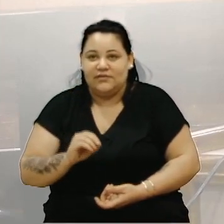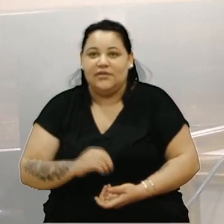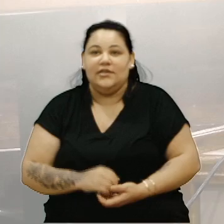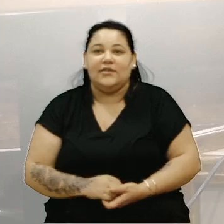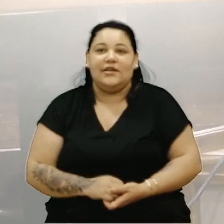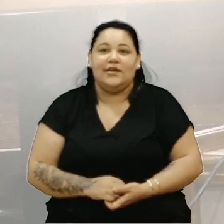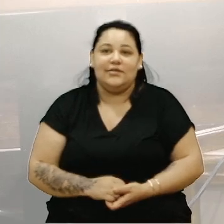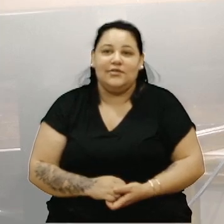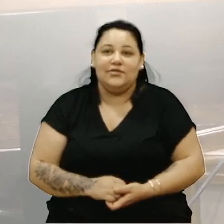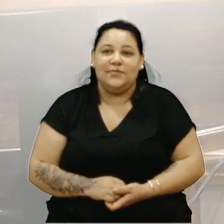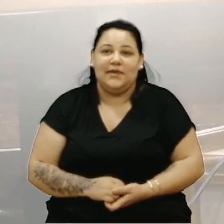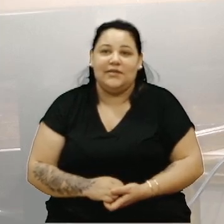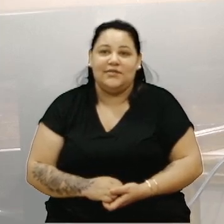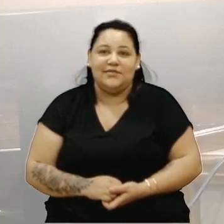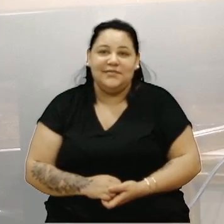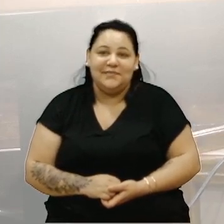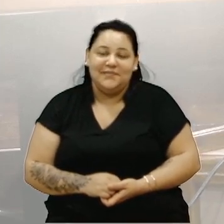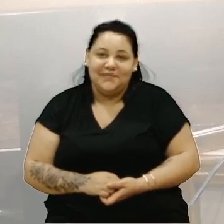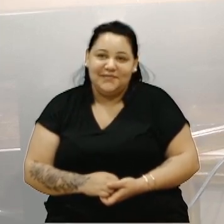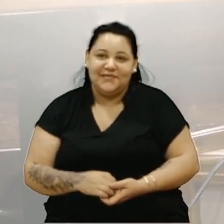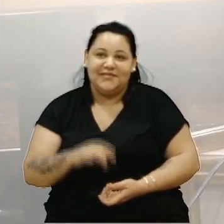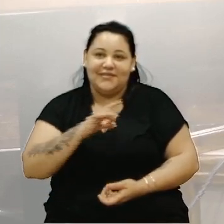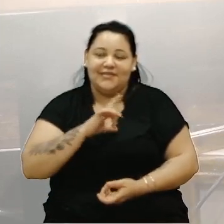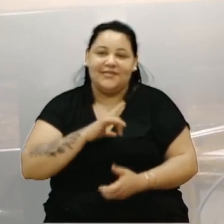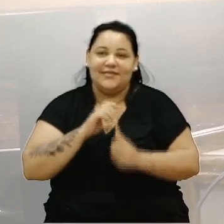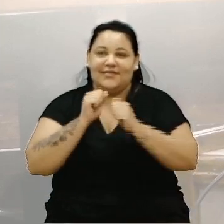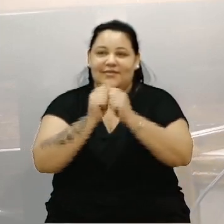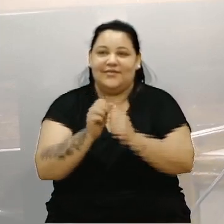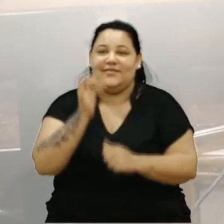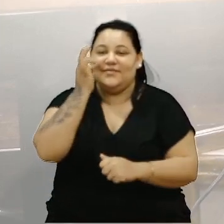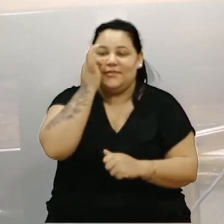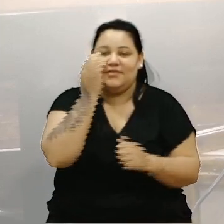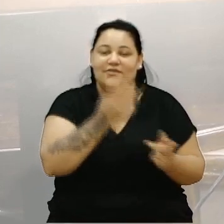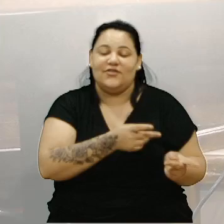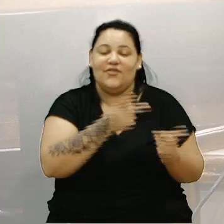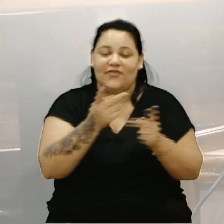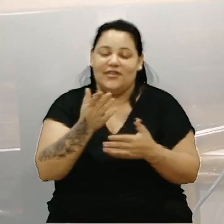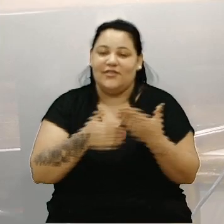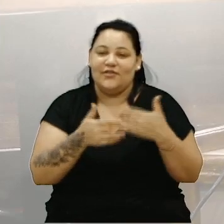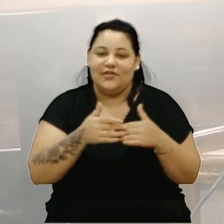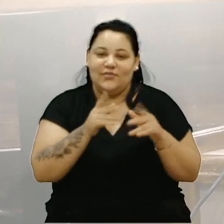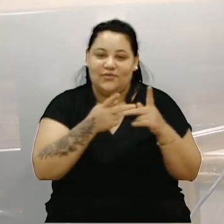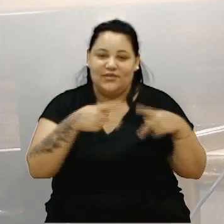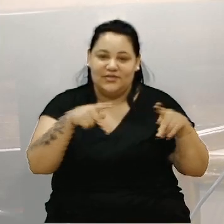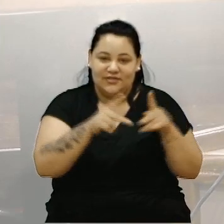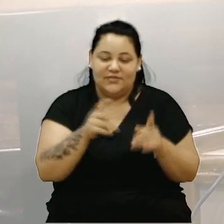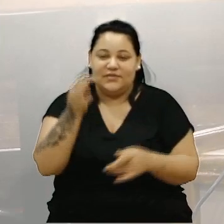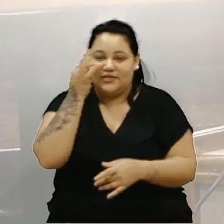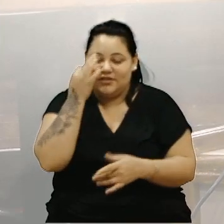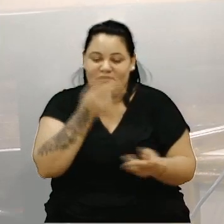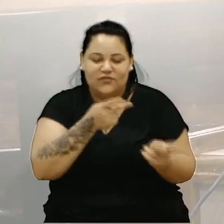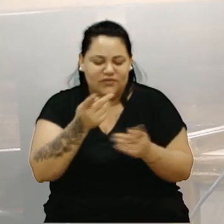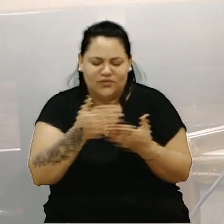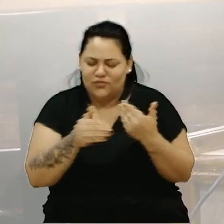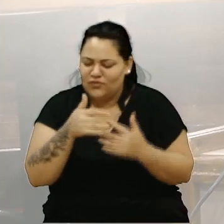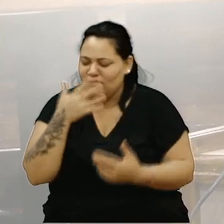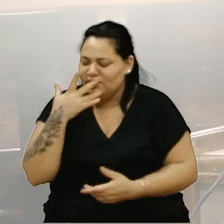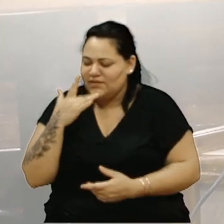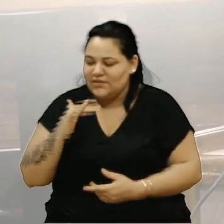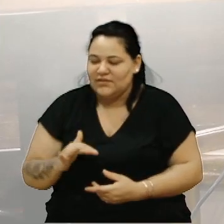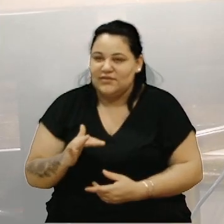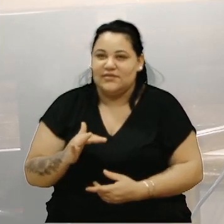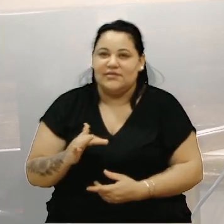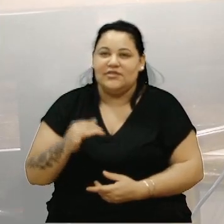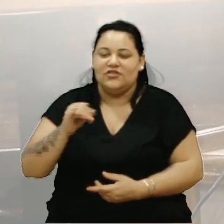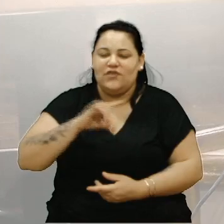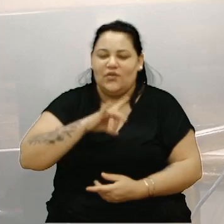junto com esse pessoal. E estaremos ali convidar todo o povo caxiense, convidando a todas as crianças, convidando a todos, se der um domingo bom,